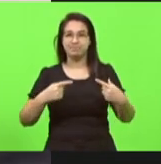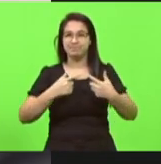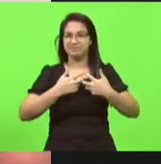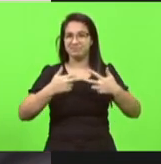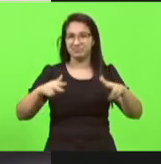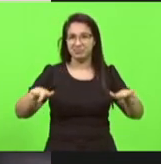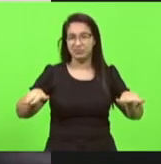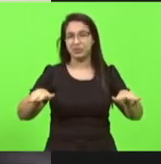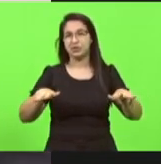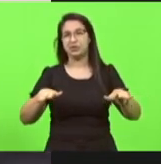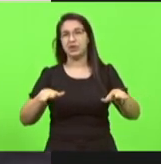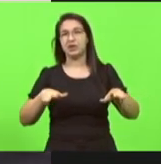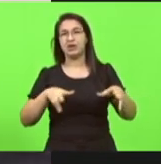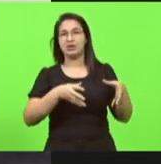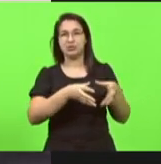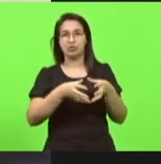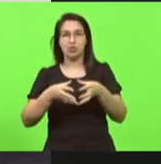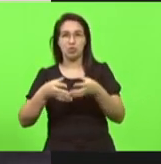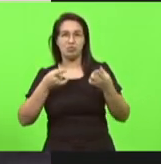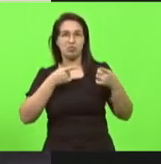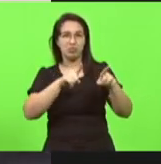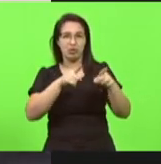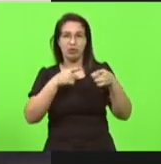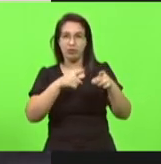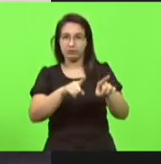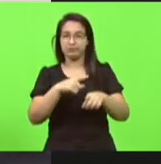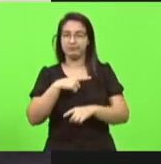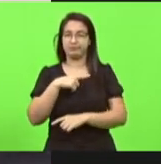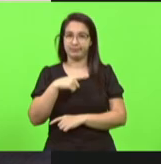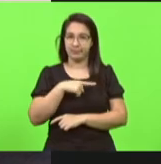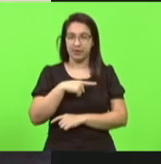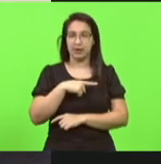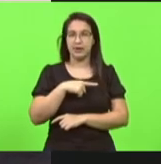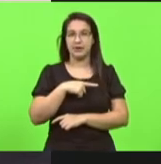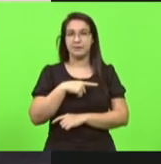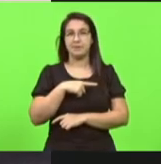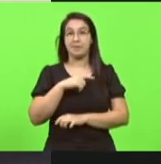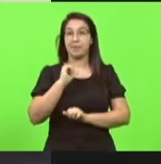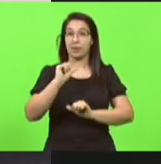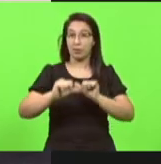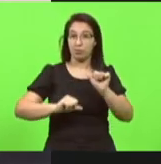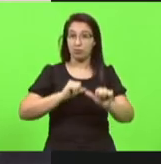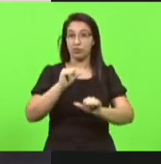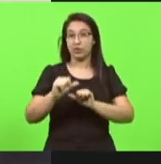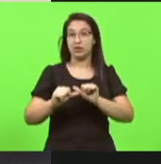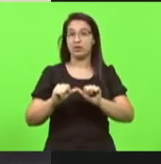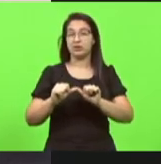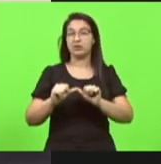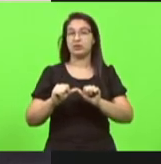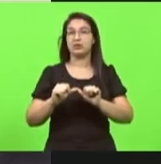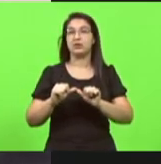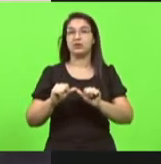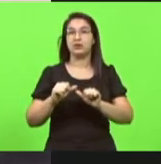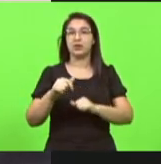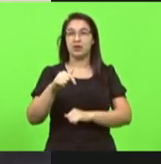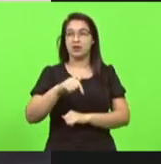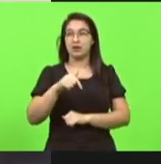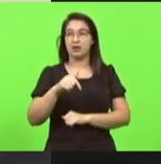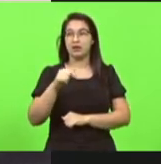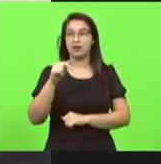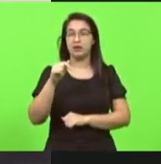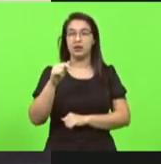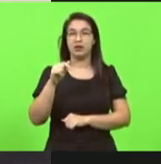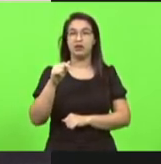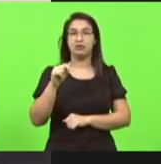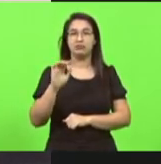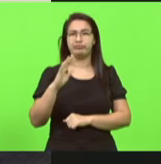grupos e ventos contrários. Realmente há uma mudança de princípios no nosso país, há uma mudança com